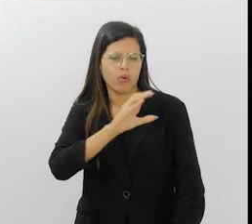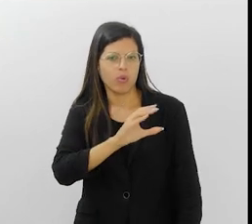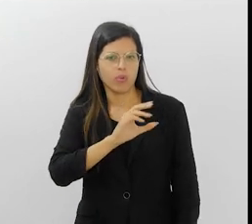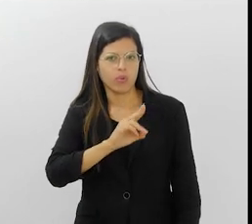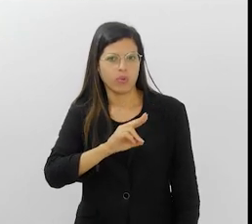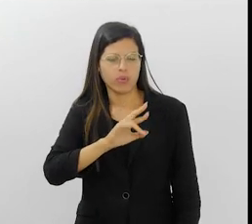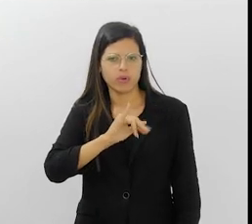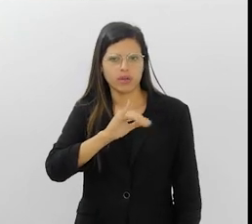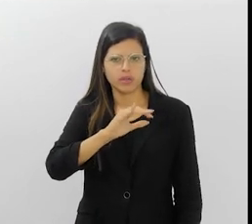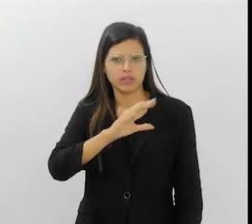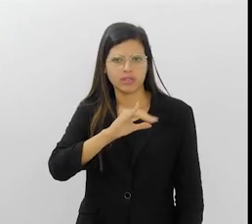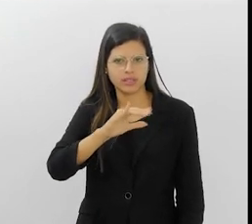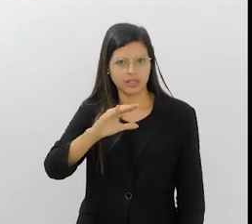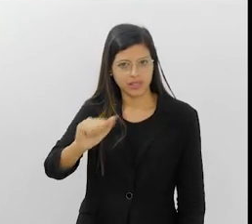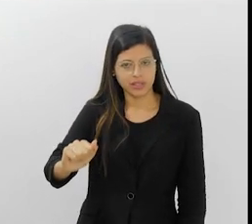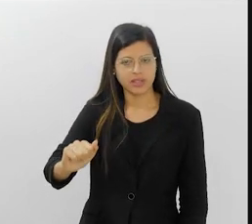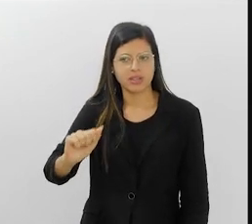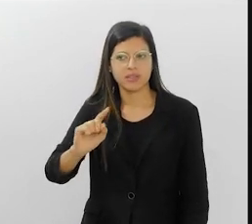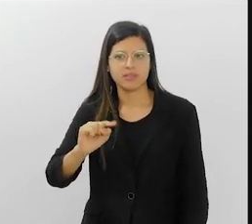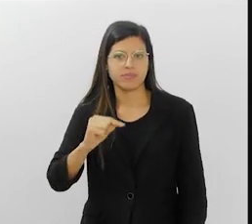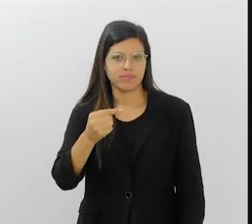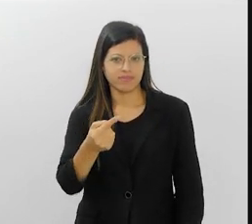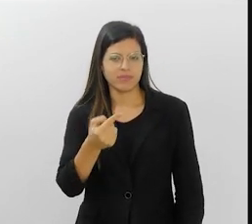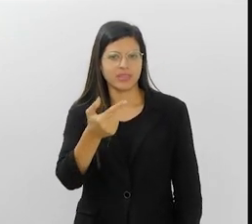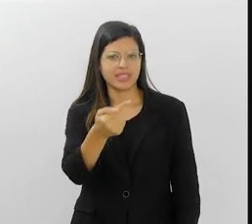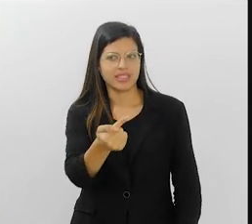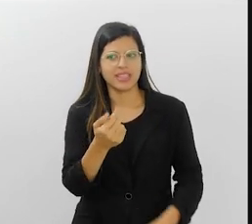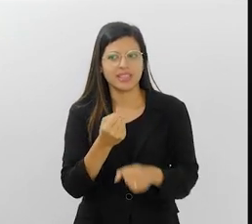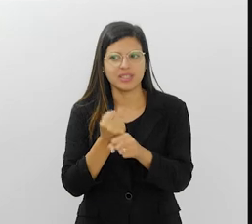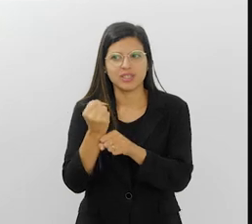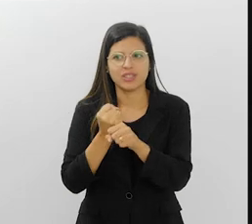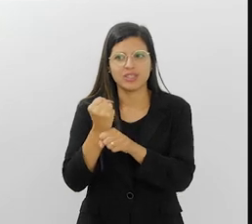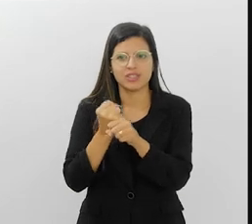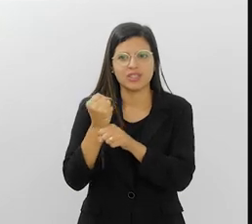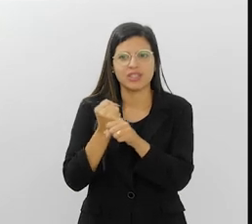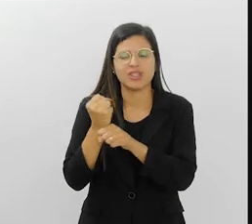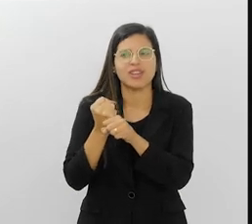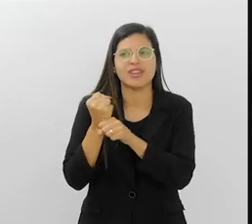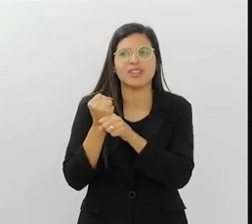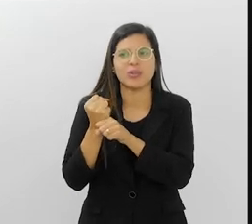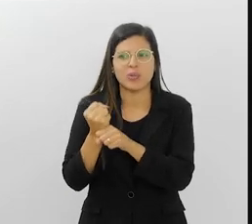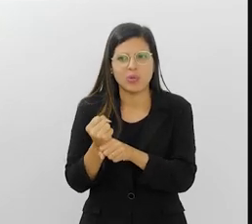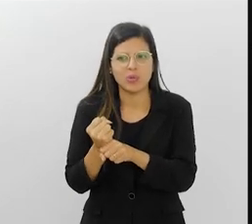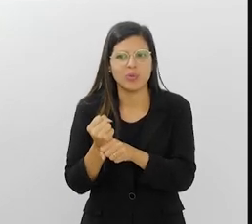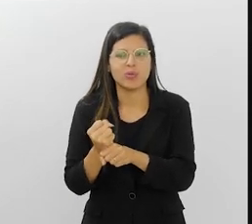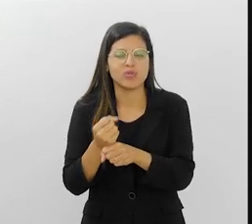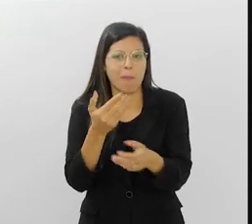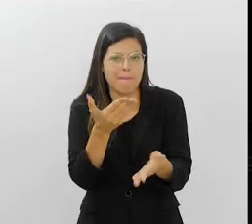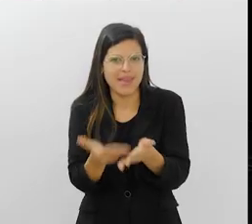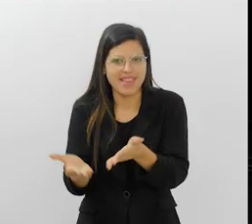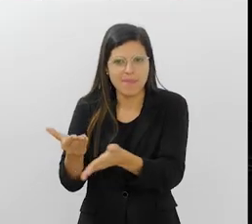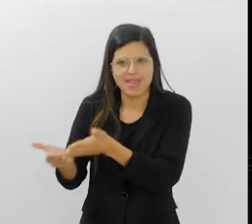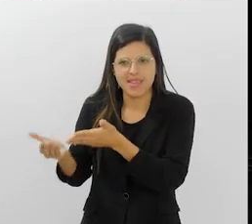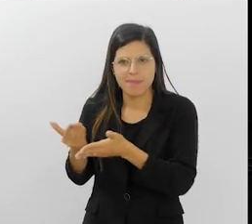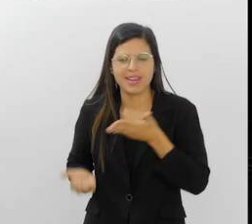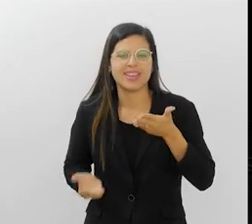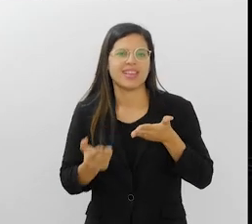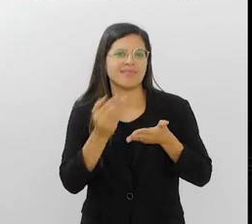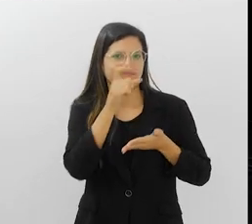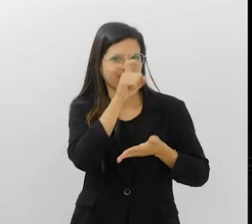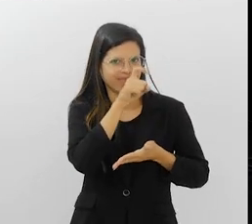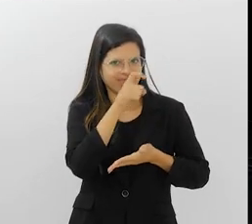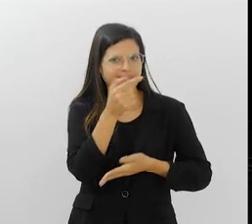com a Curicica. E depois eu fico 7 anos perdendo as finais da Portela, depois de ser bicampeão.